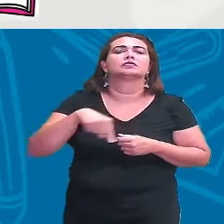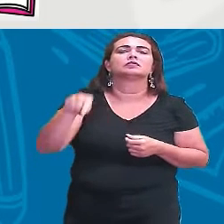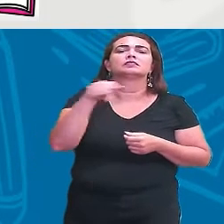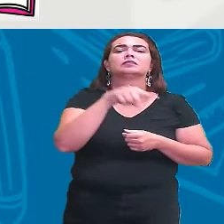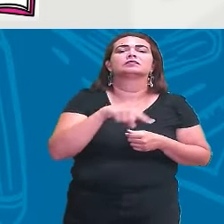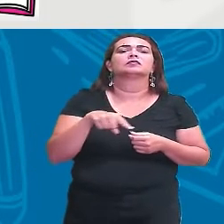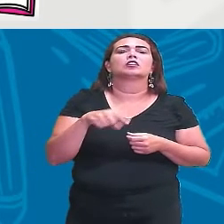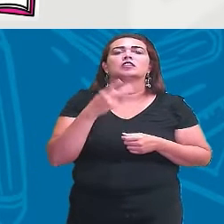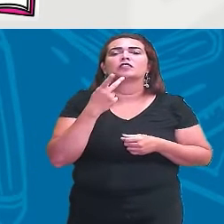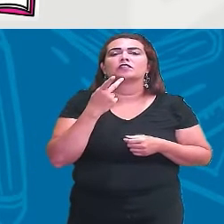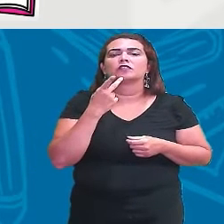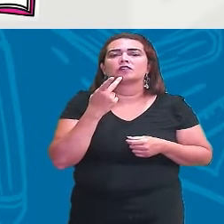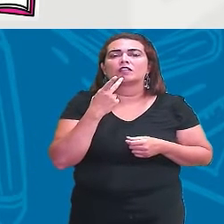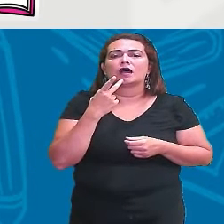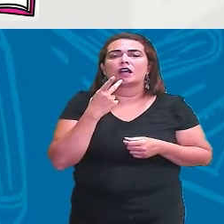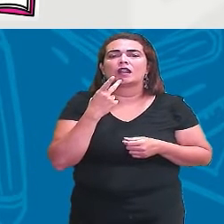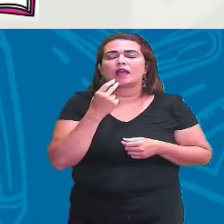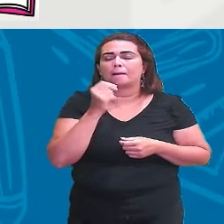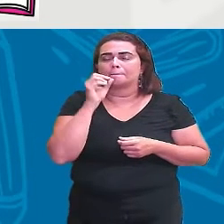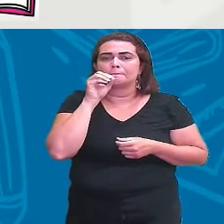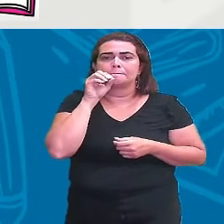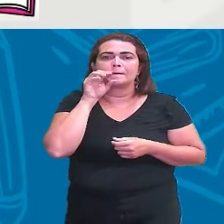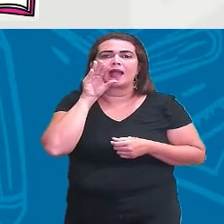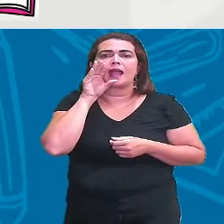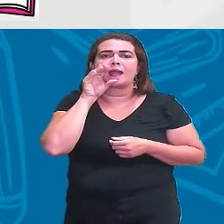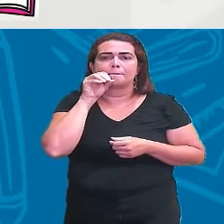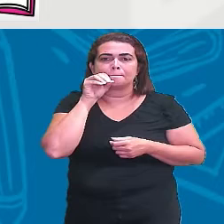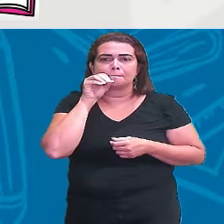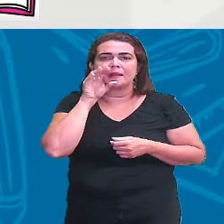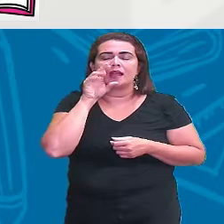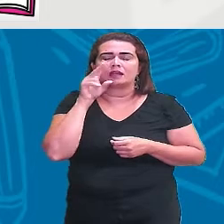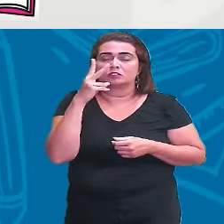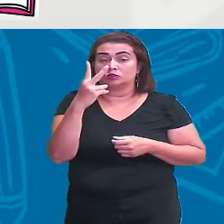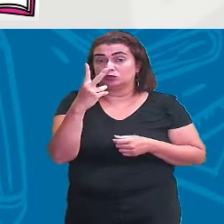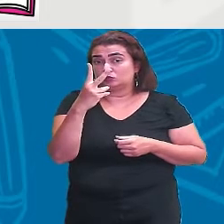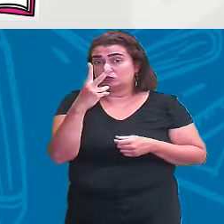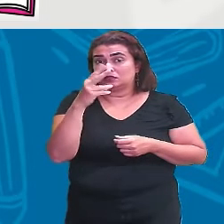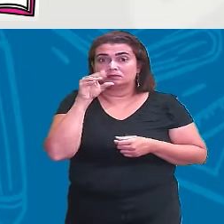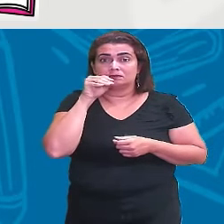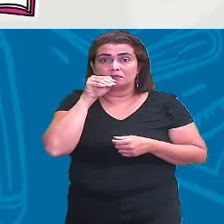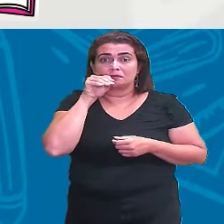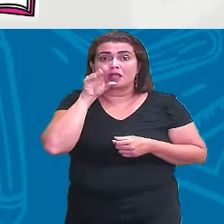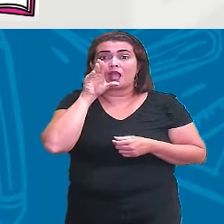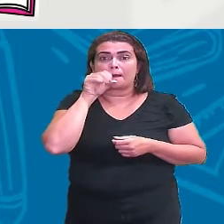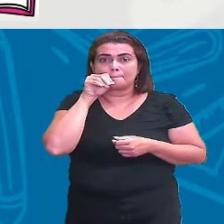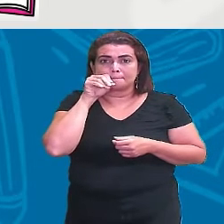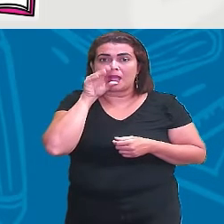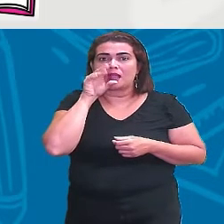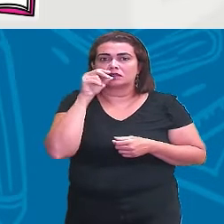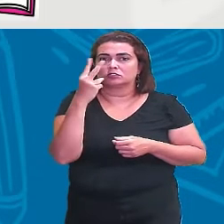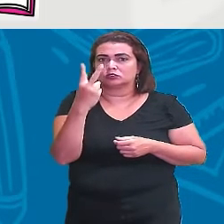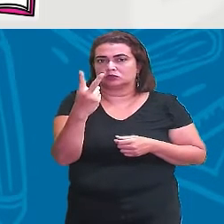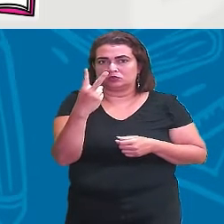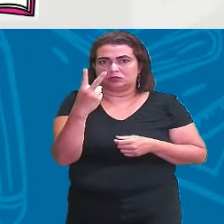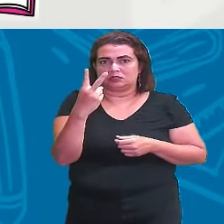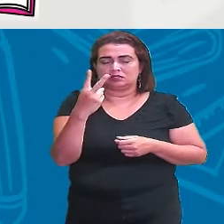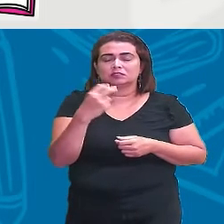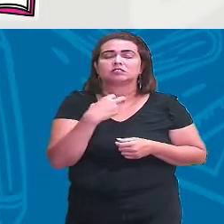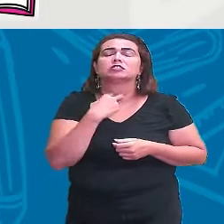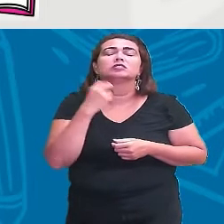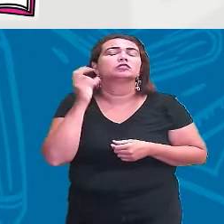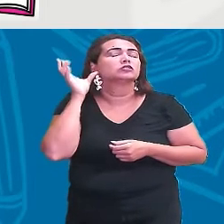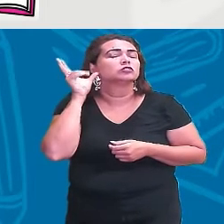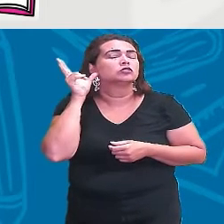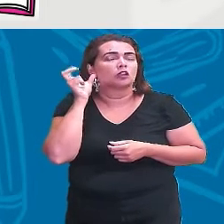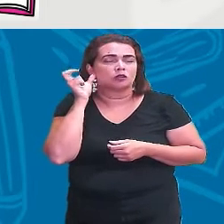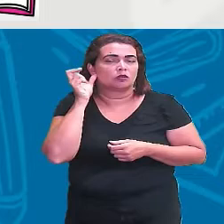pronuncia duas vezes. A gente abre a boquinha duas vezes para emitir o som dela. Então, temos